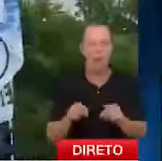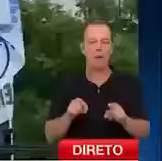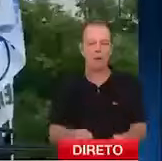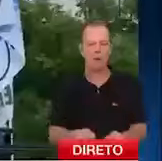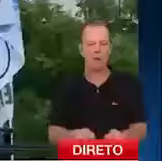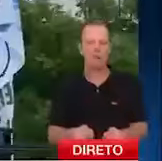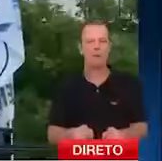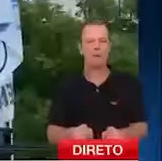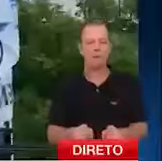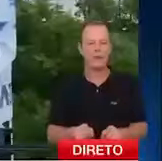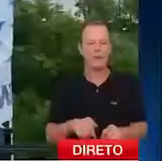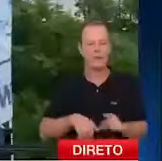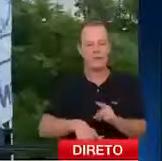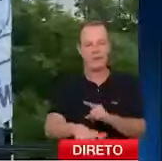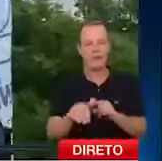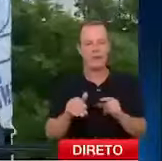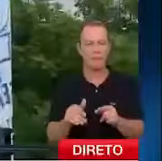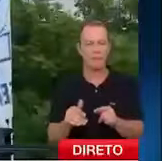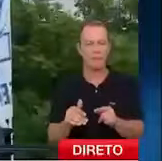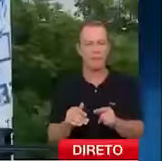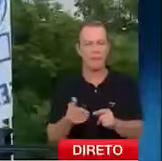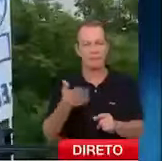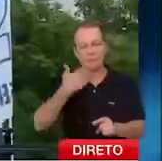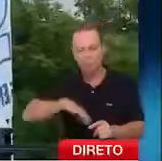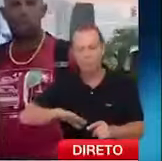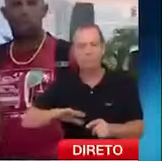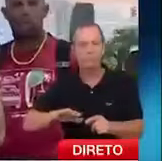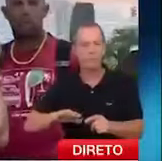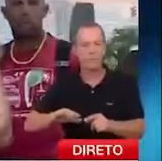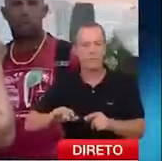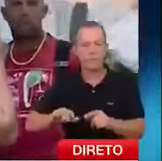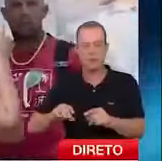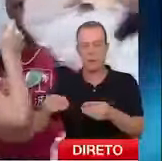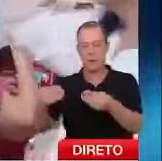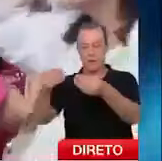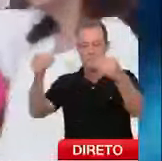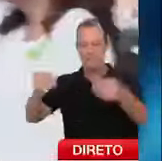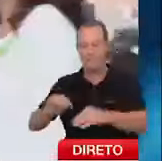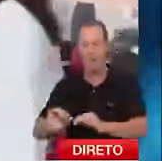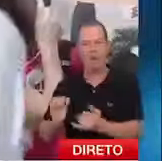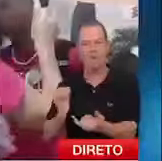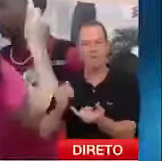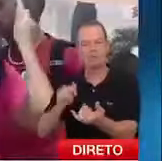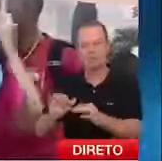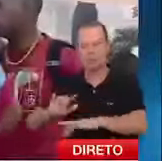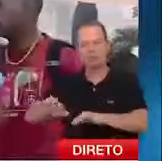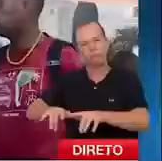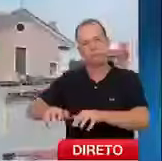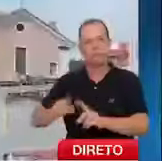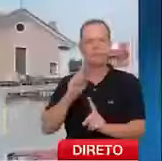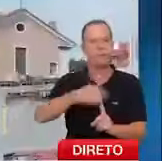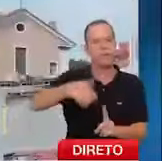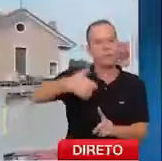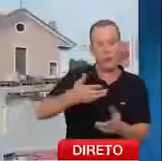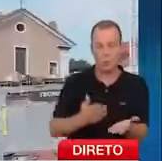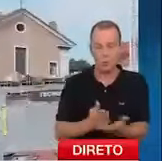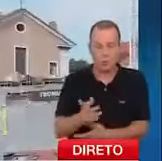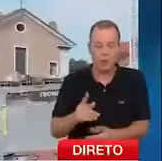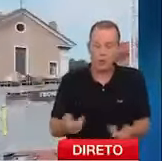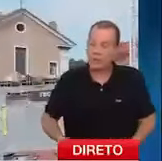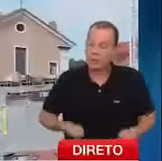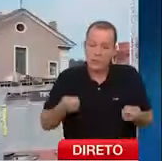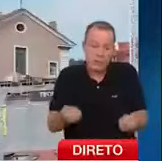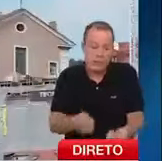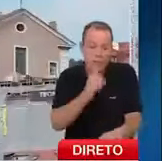indicam para serem realizados através da das plataformas será necessário continuarmos e será necessário também um investimento